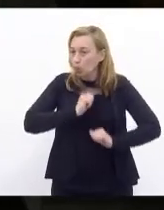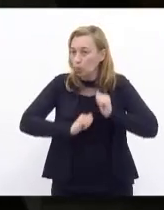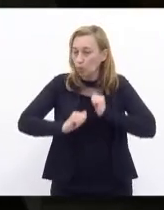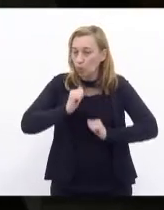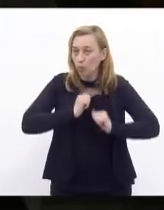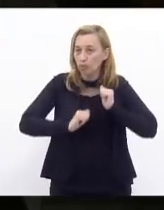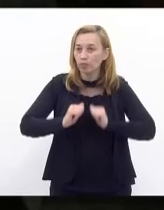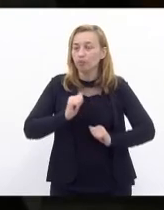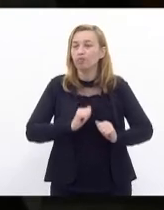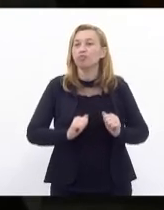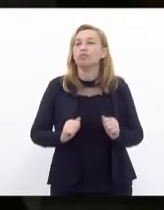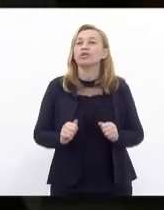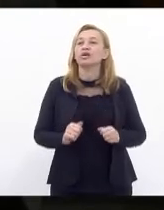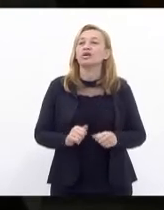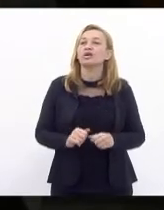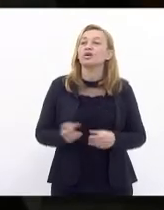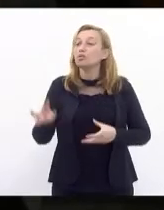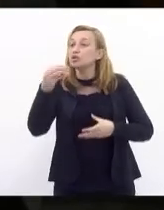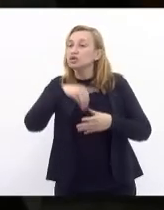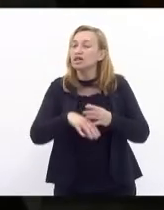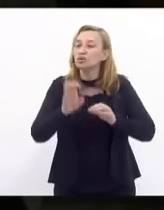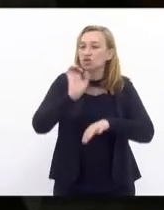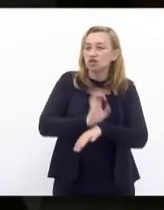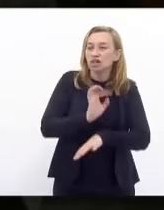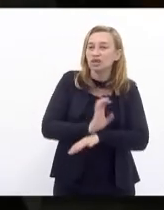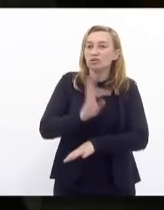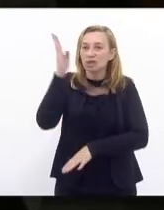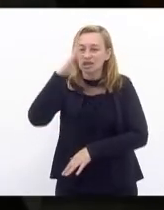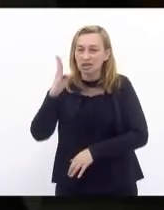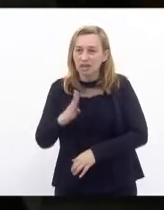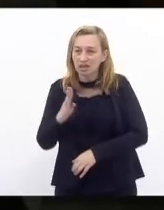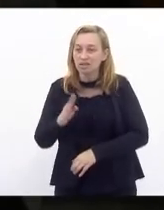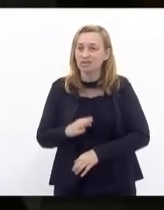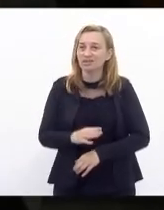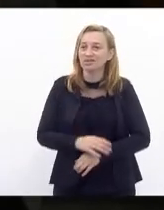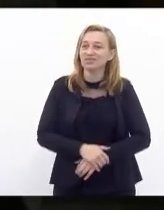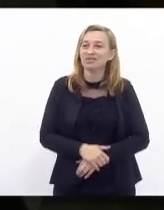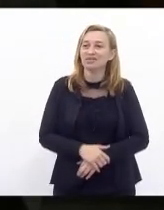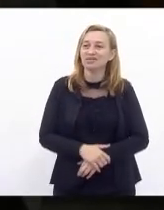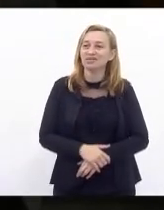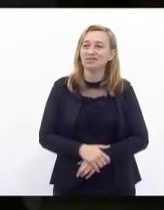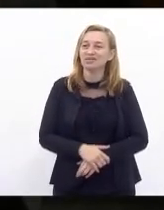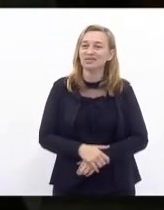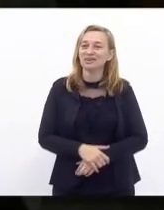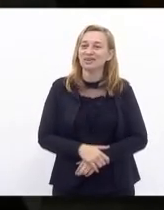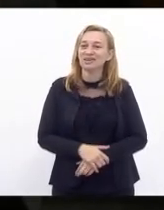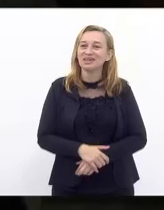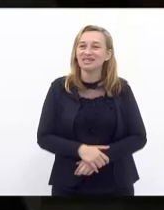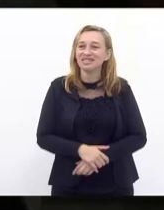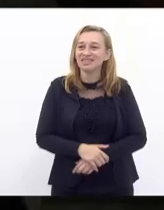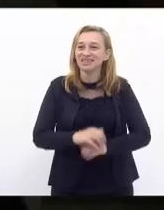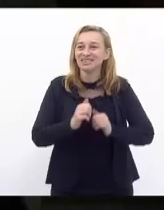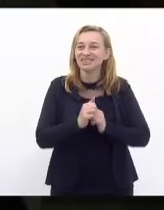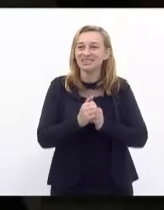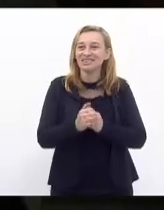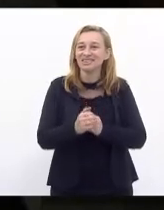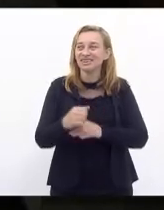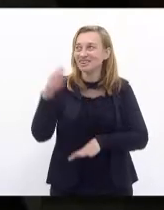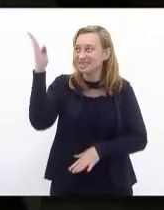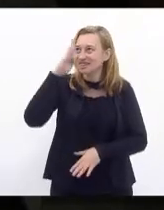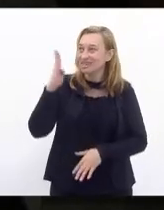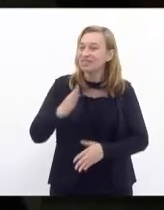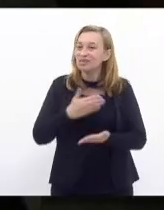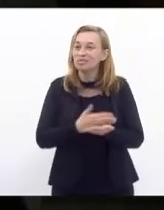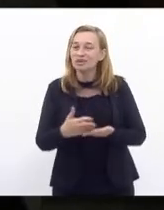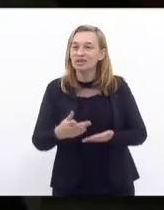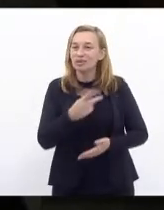fazem presentes, inclusive, por dentro do Estado brasileiro, pelas práticas, discursos e atitudes de dirigentes brasileiros, a começar pelo